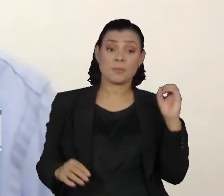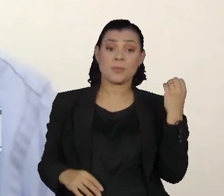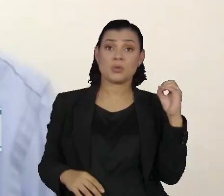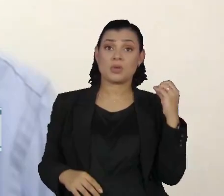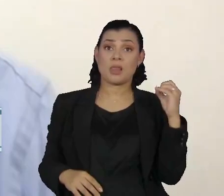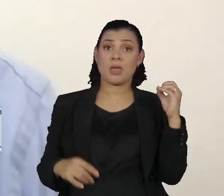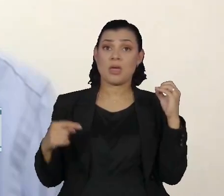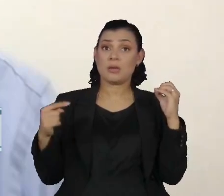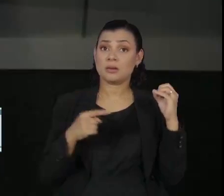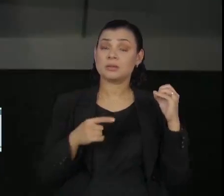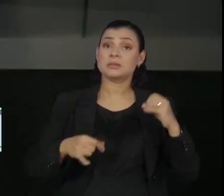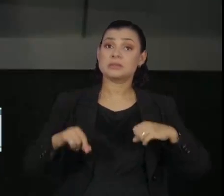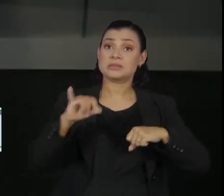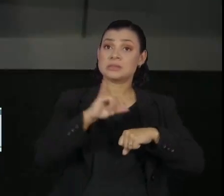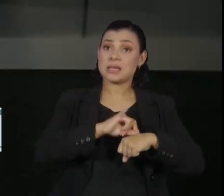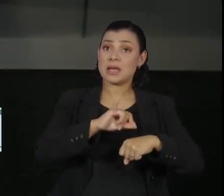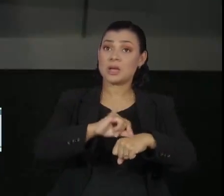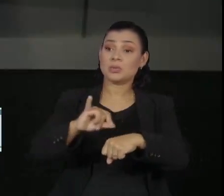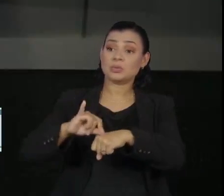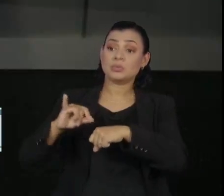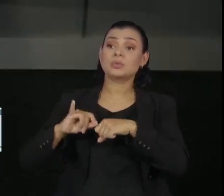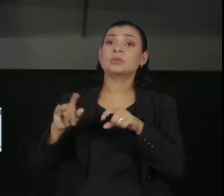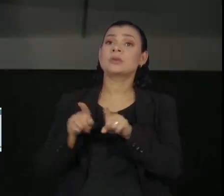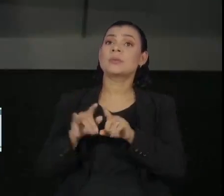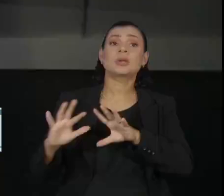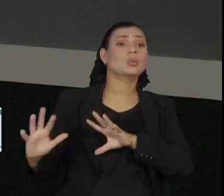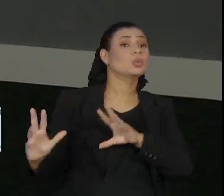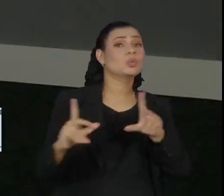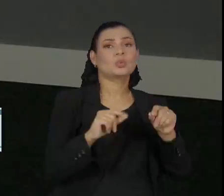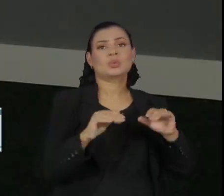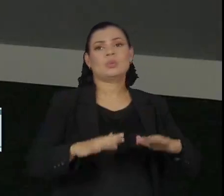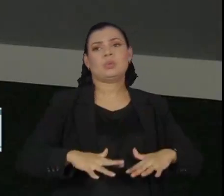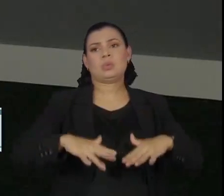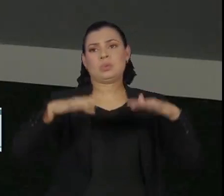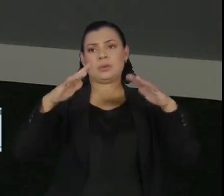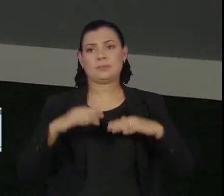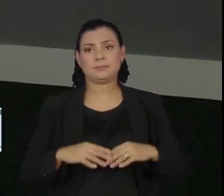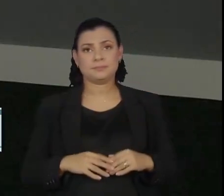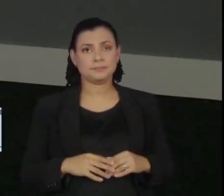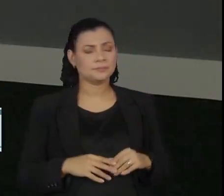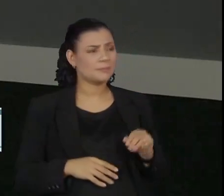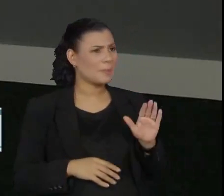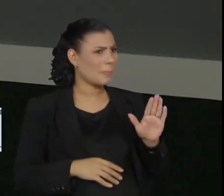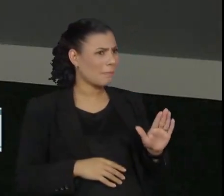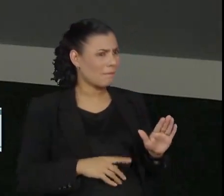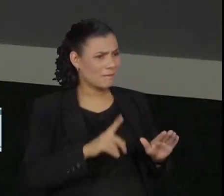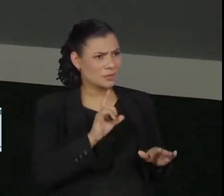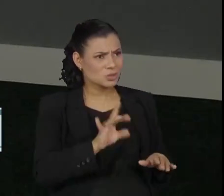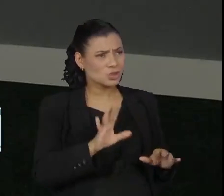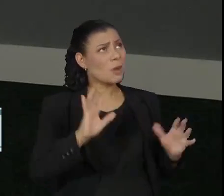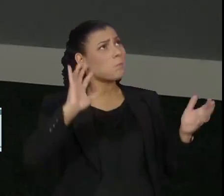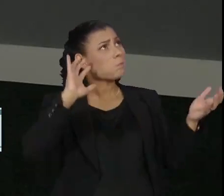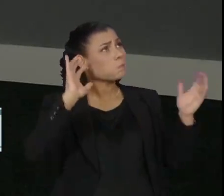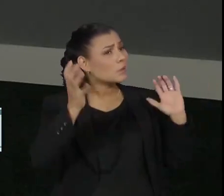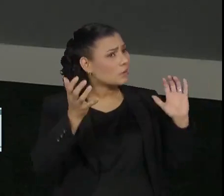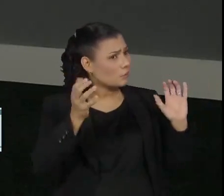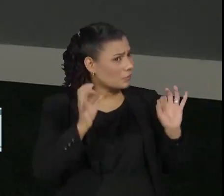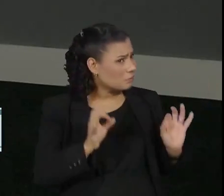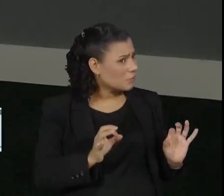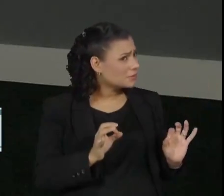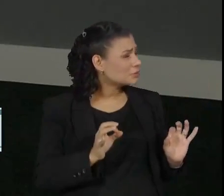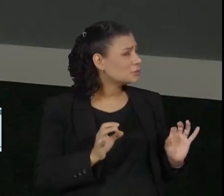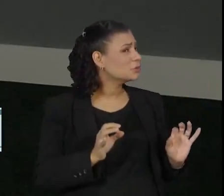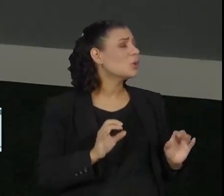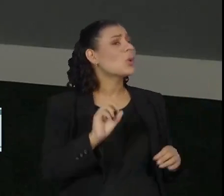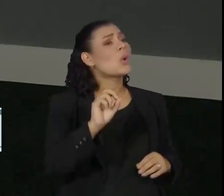cidade, incluindo o centro e a região metropolitana, foi inundada. Essa vulnerabilidade depende só de fatores naturais ou também